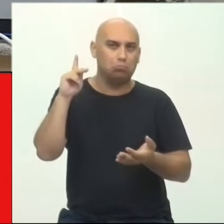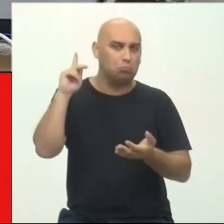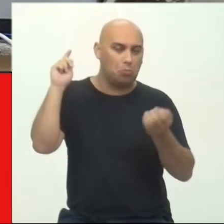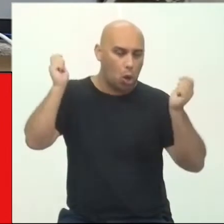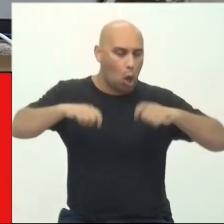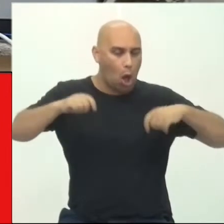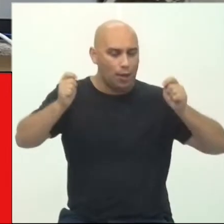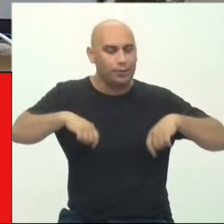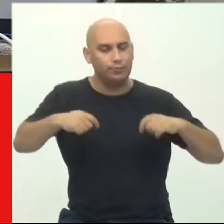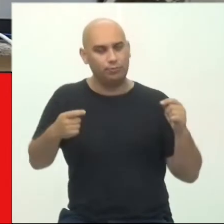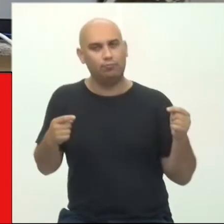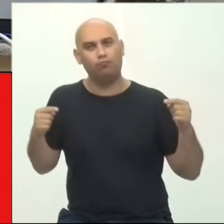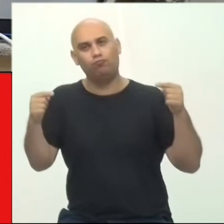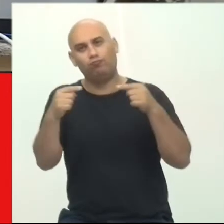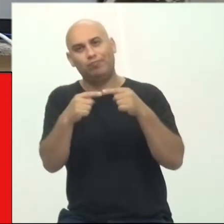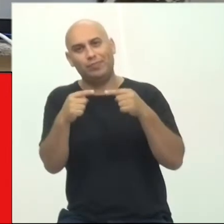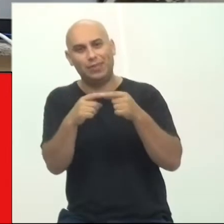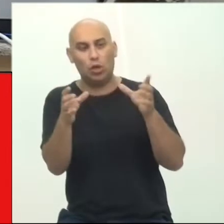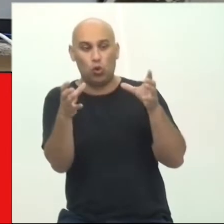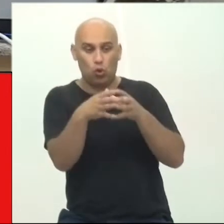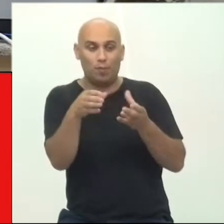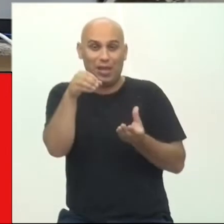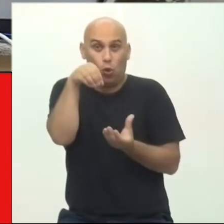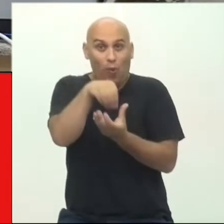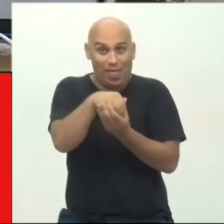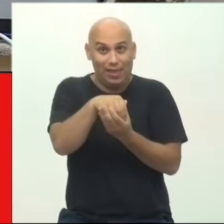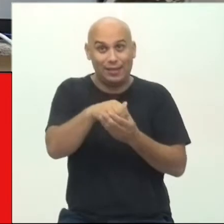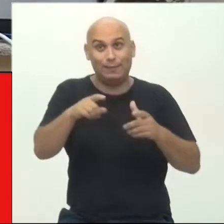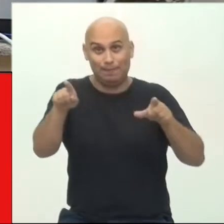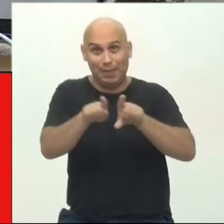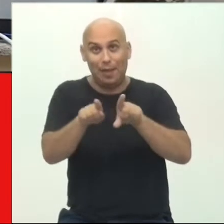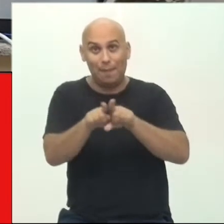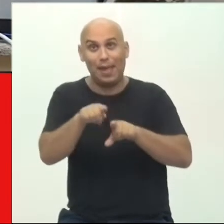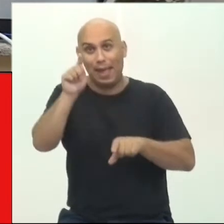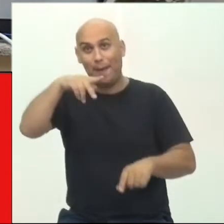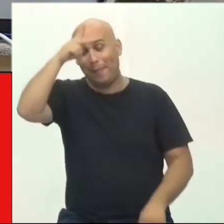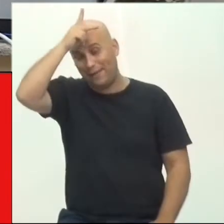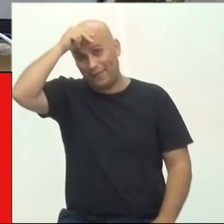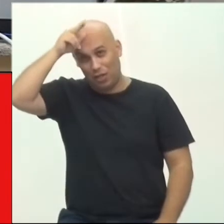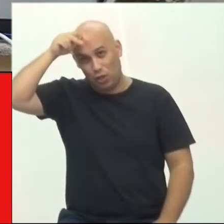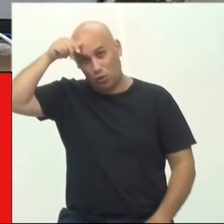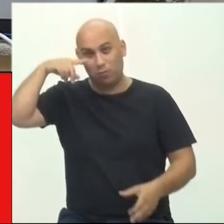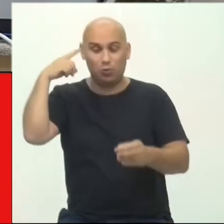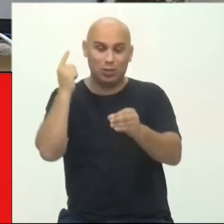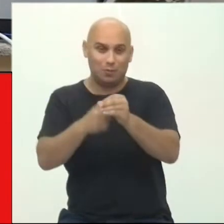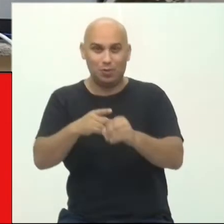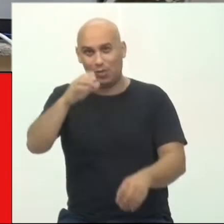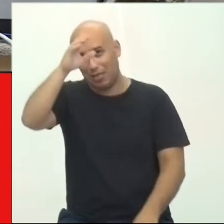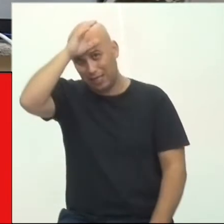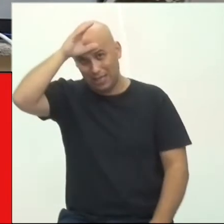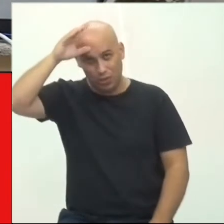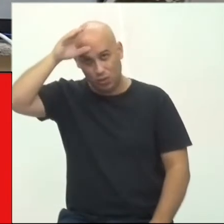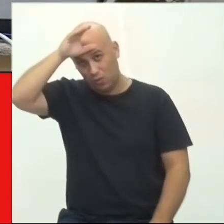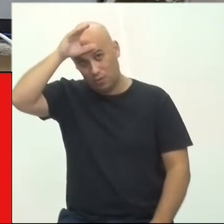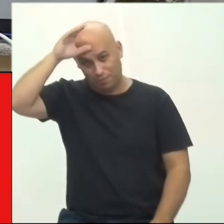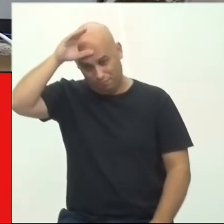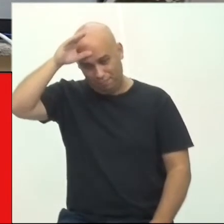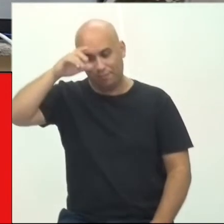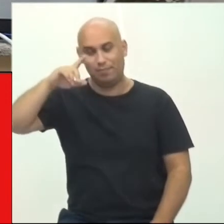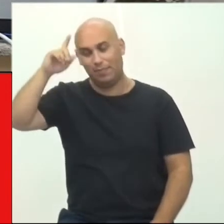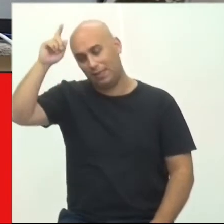da equipe da Unesc com a equipe da Prefeitura Municipal de Criciúma. Penso eu que esse projeto